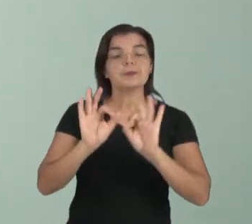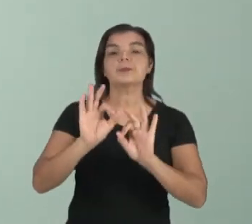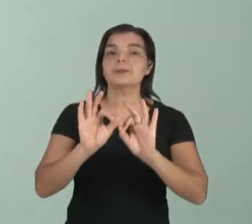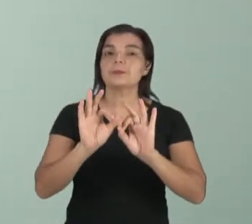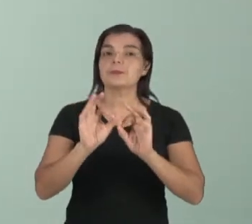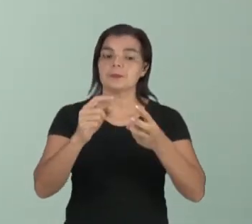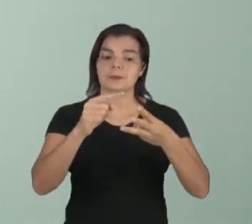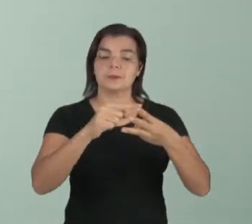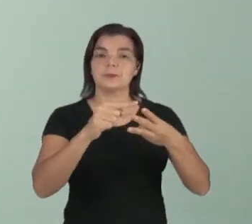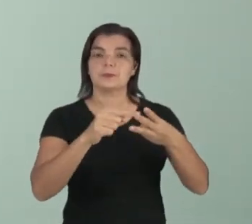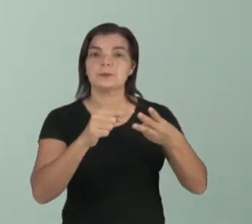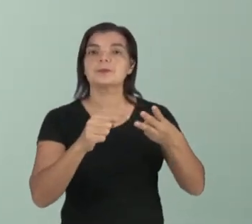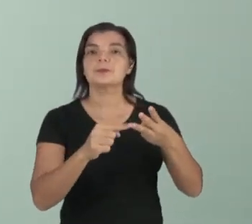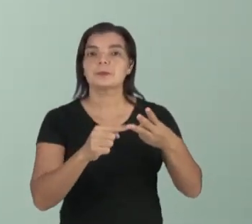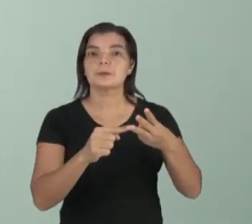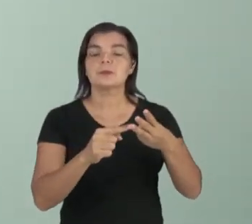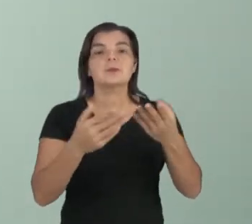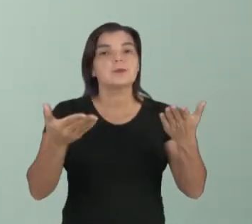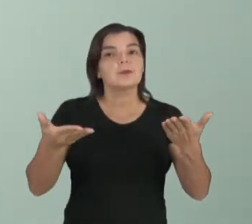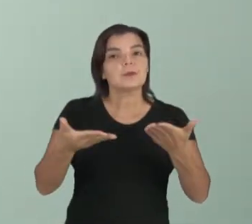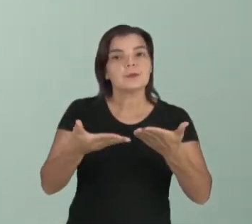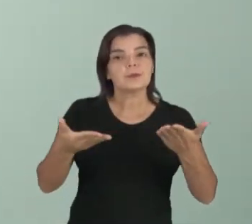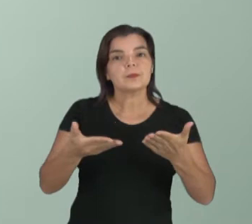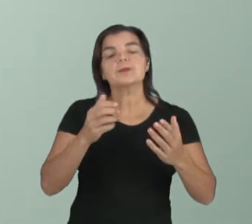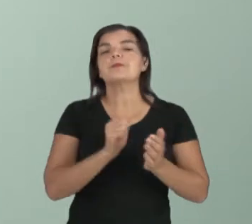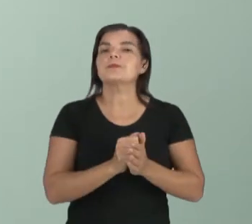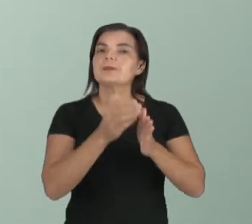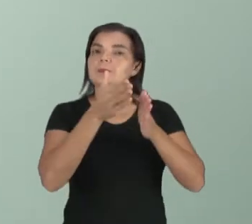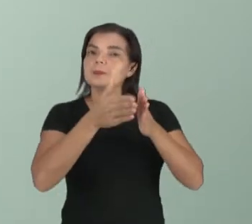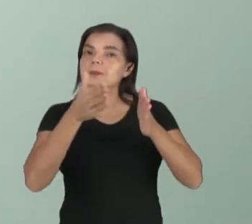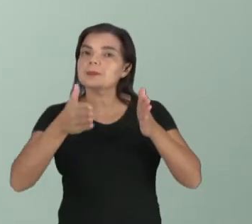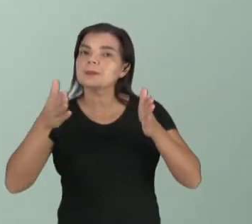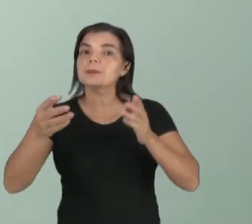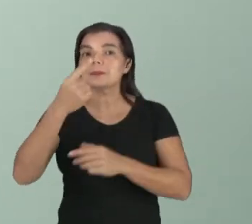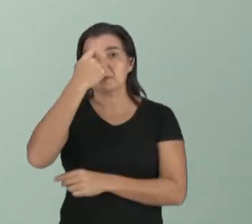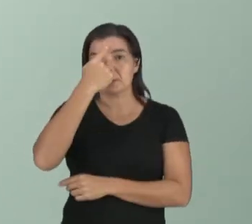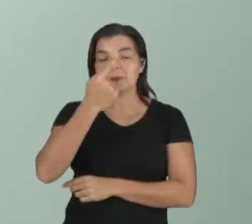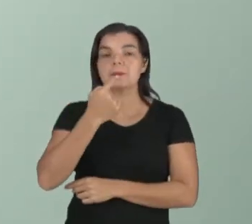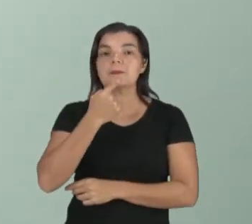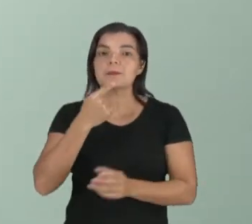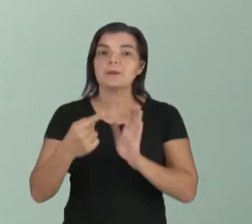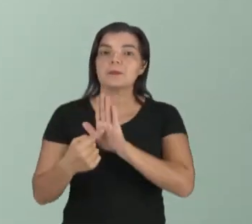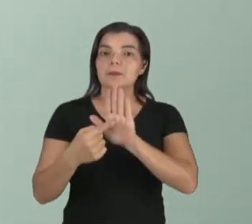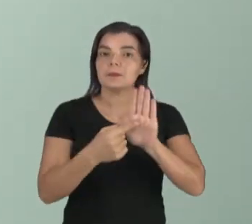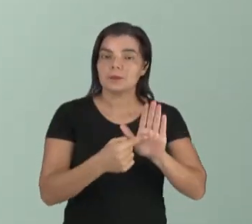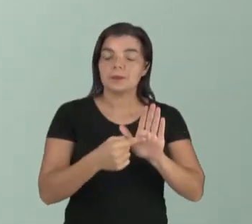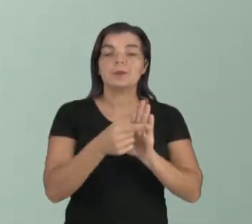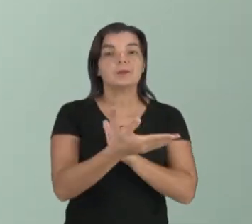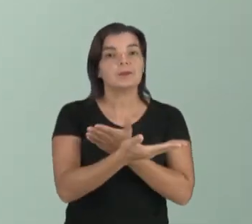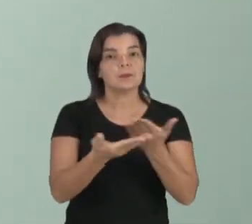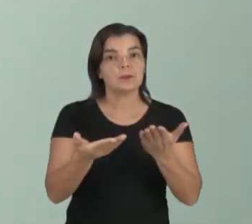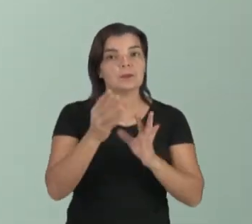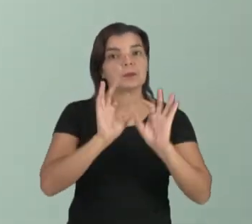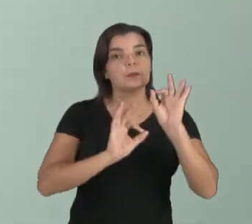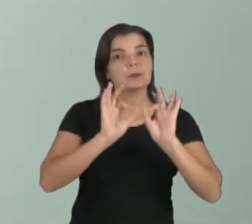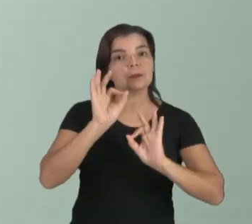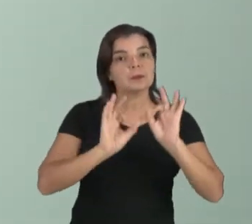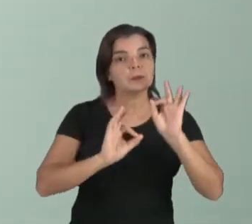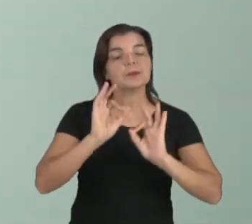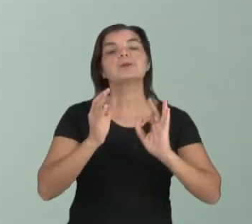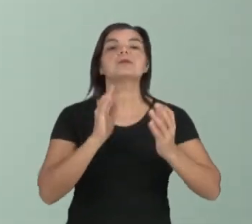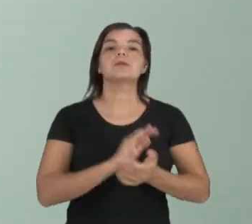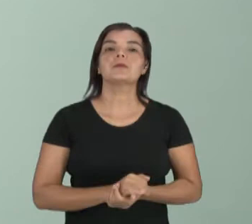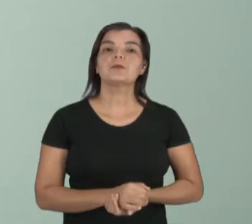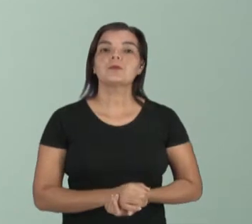dessas 3 maneiras. Agora, aquela sequência de imagens que apareceu para vocês, nós vamos organizá-las